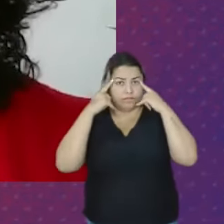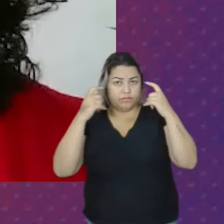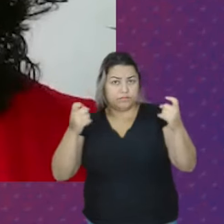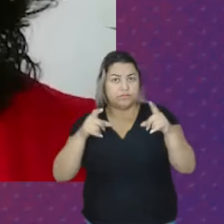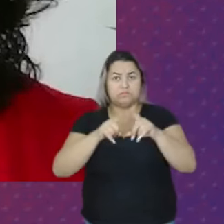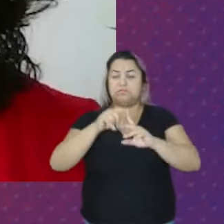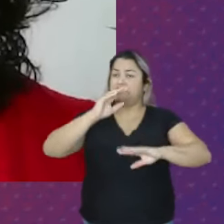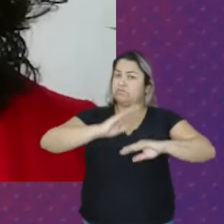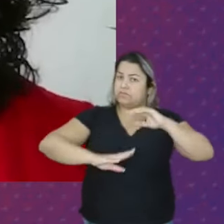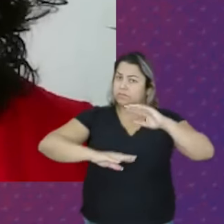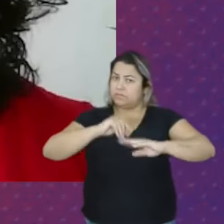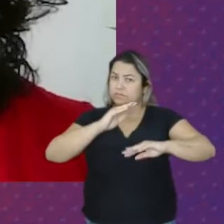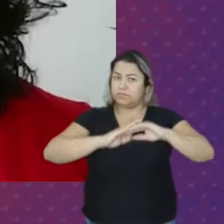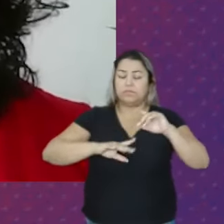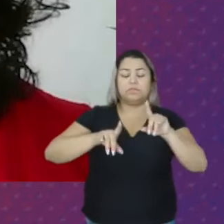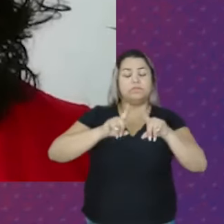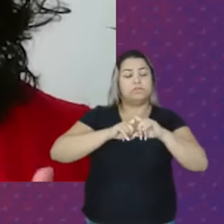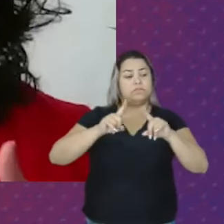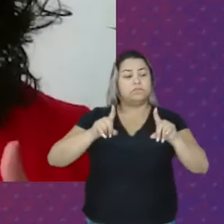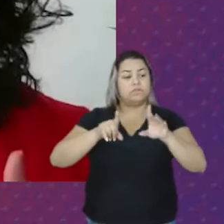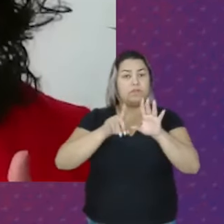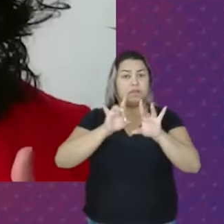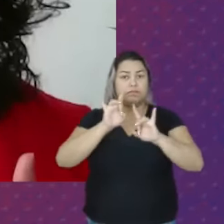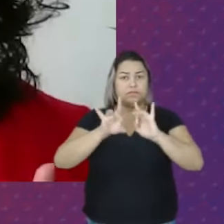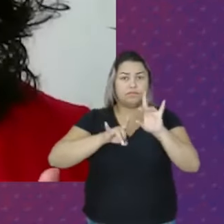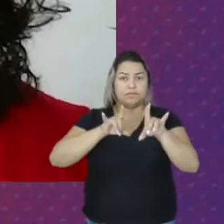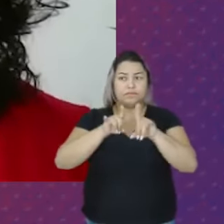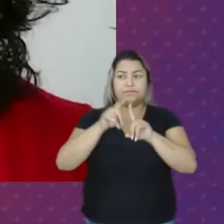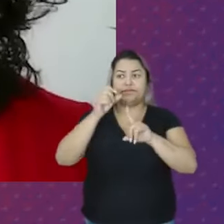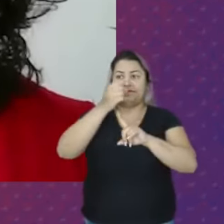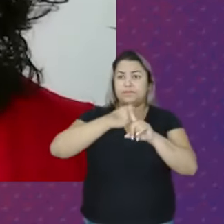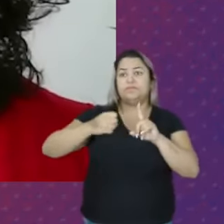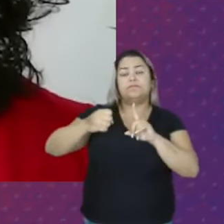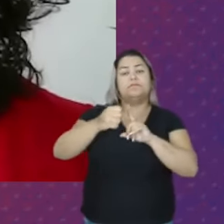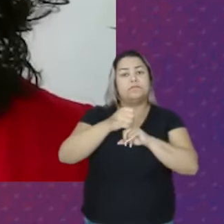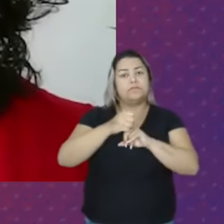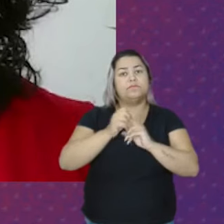de qualquer tipo de violência, mas em especial da violência sexual,